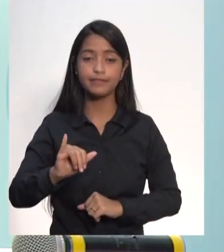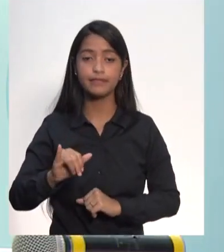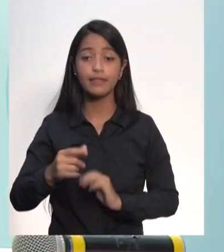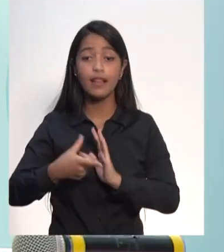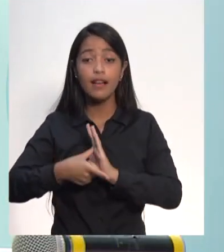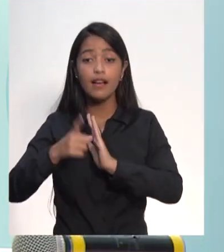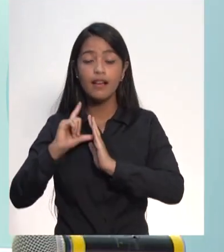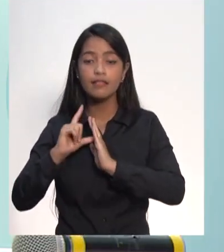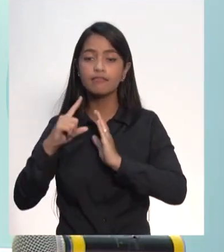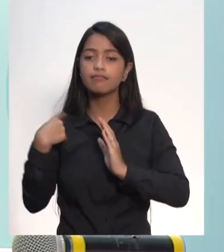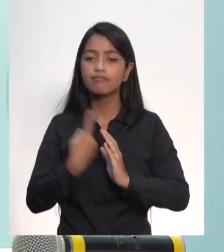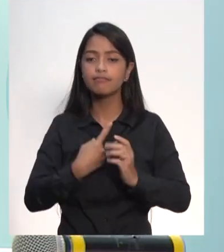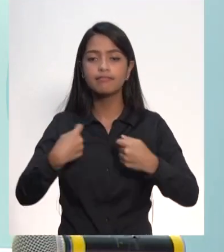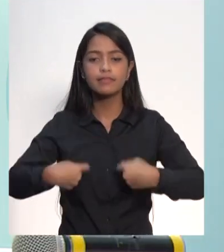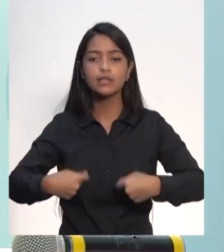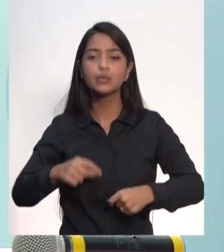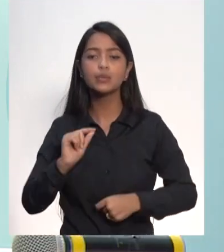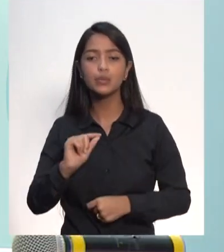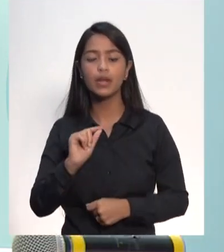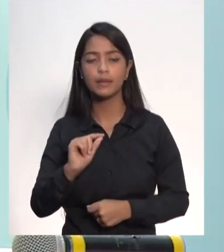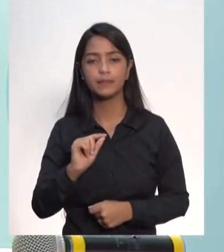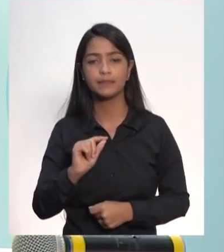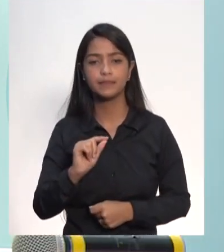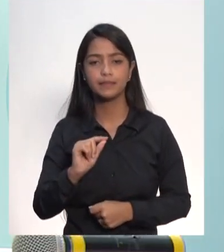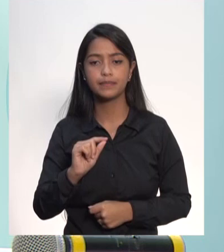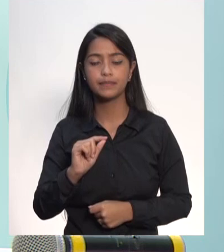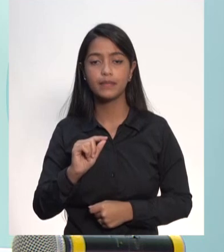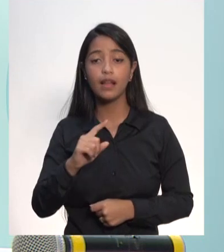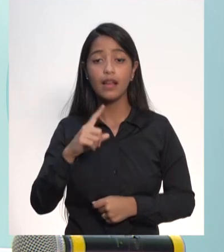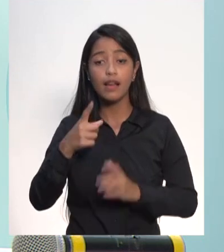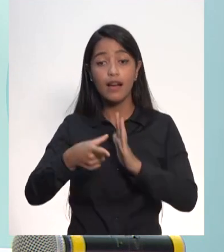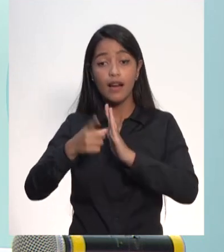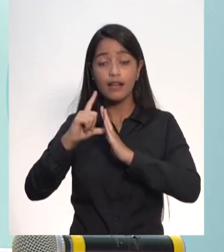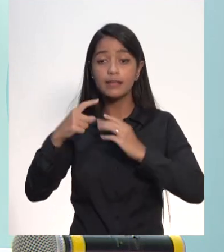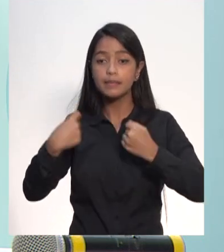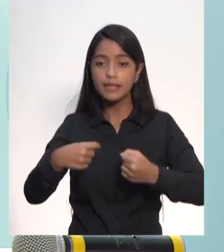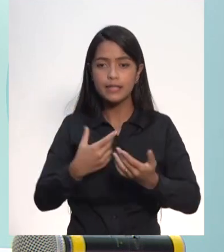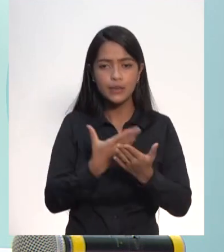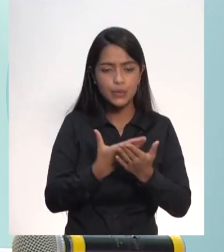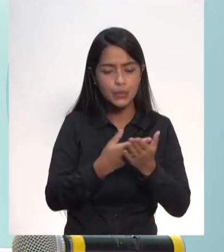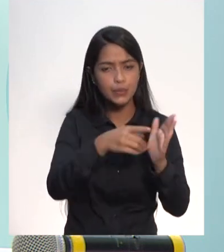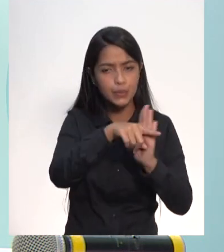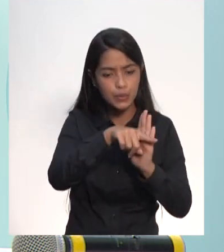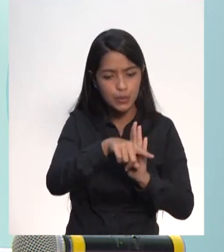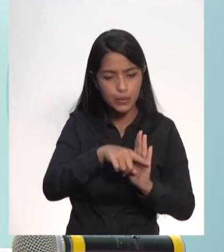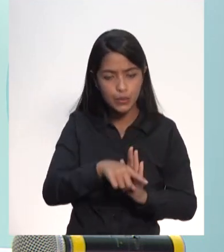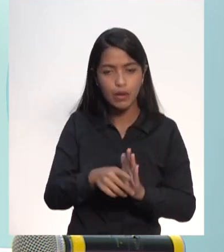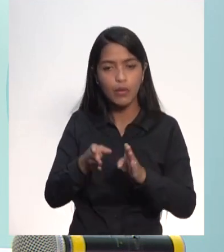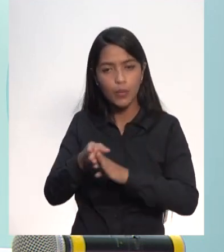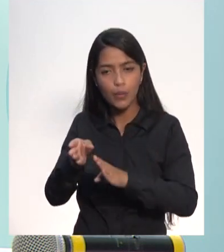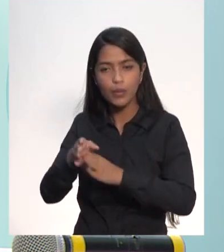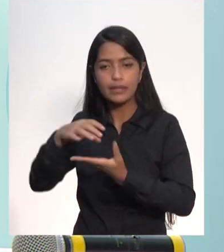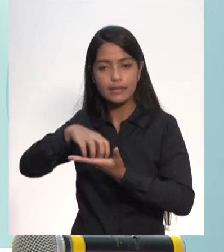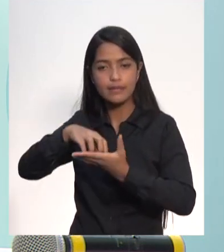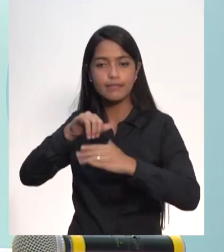um embasamento para nortear a produção de aulas do Centro de Mídias. A gente sabe que, em